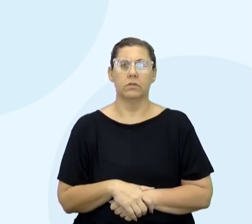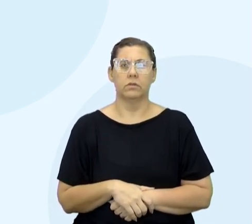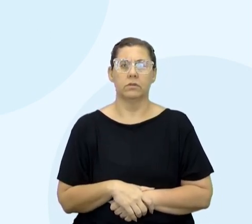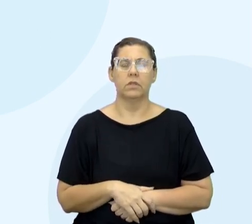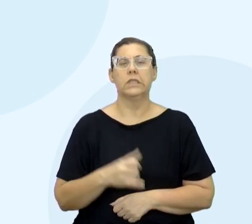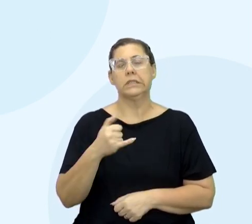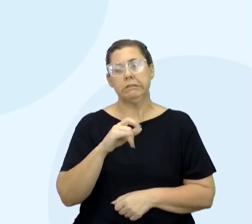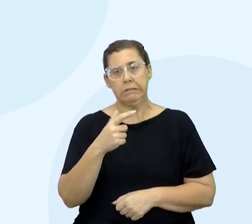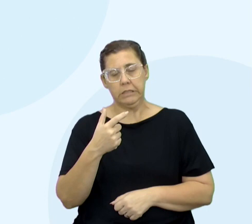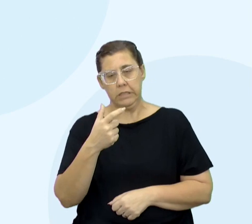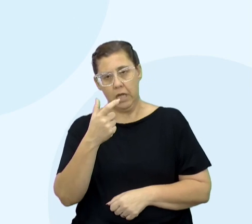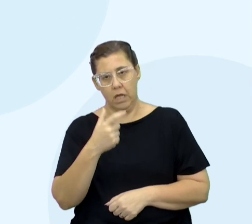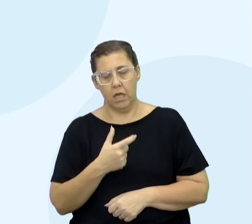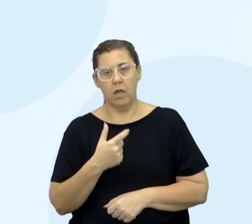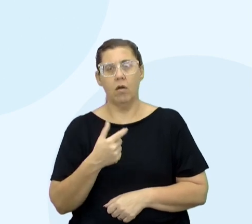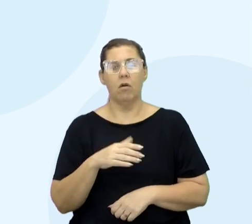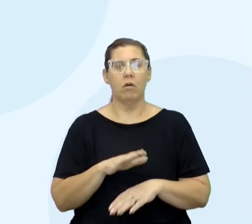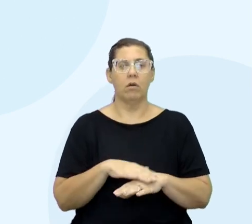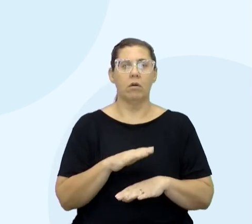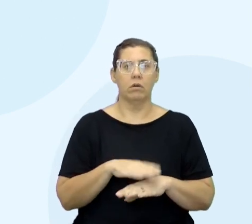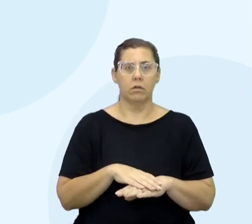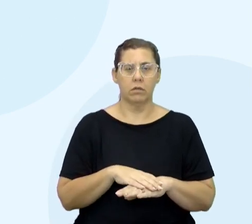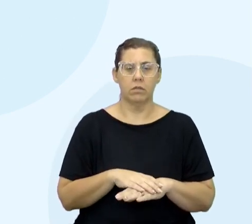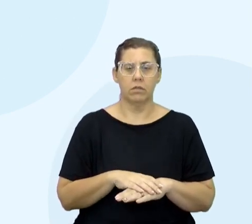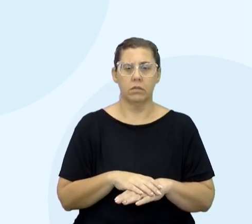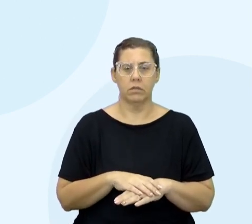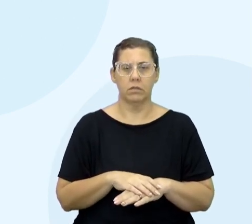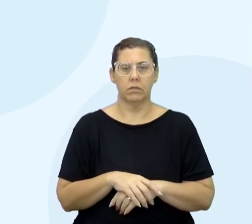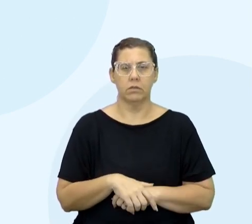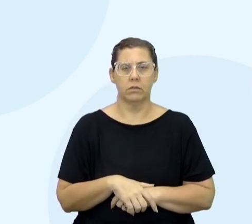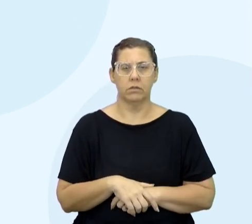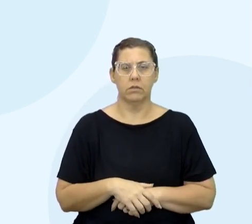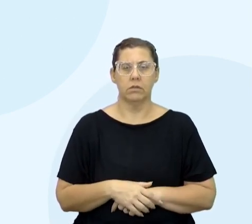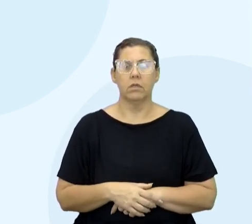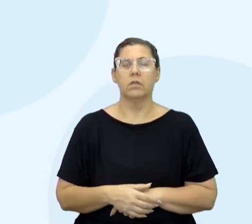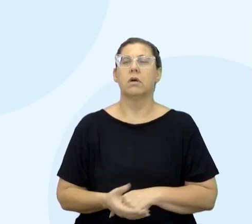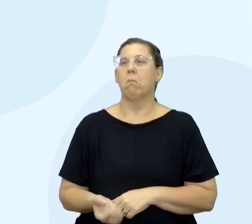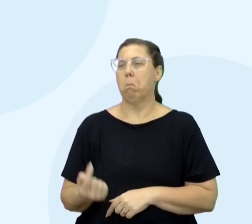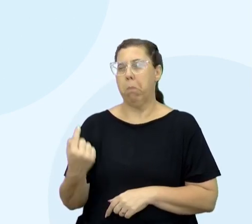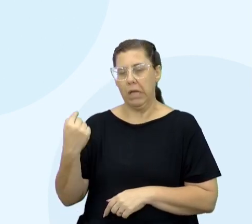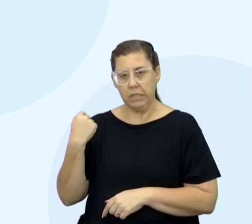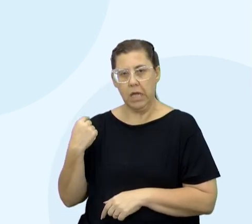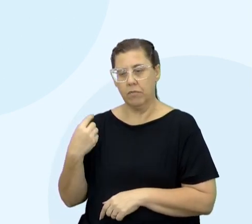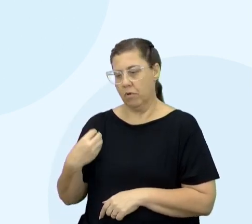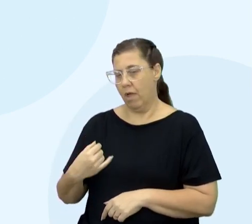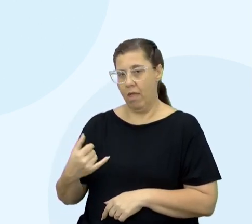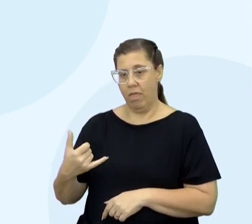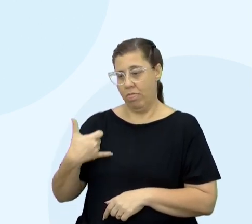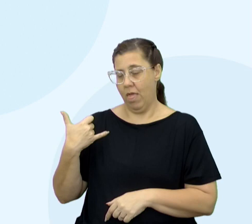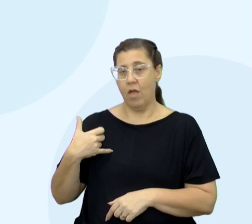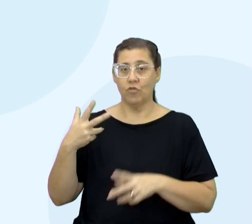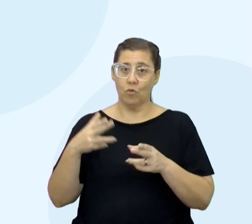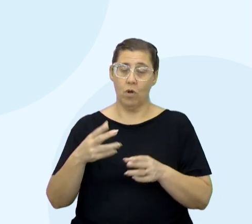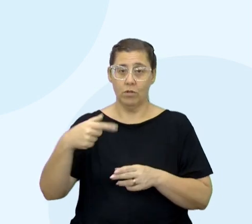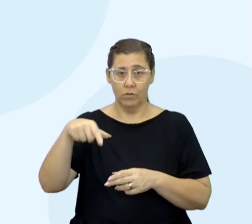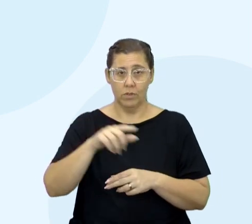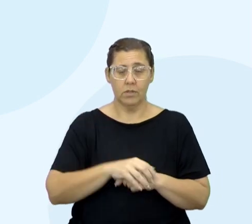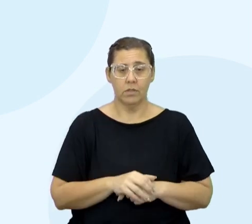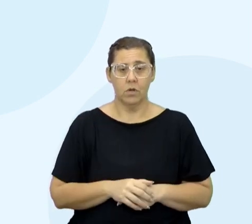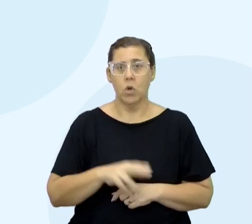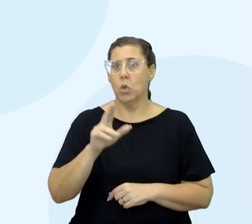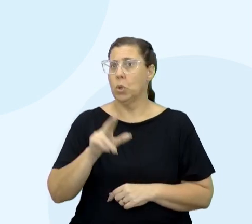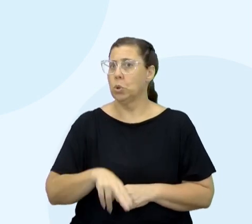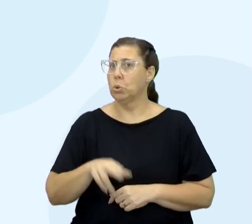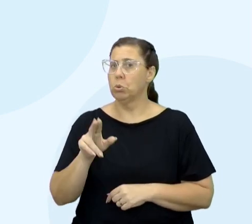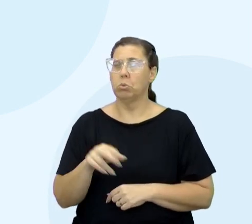Se eu fizesse isso daqui 20 anos atrás, né, que eu estaria com a idade de vocês, eu nunca imaginei estar